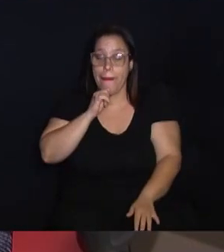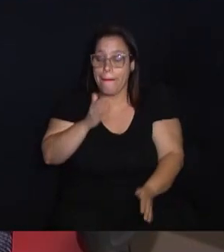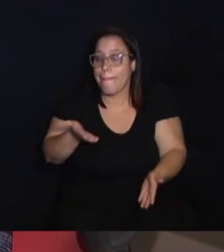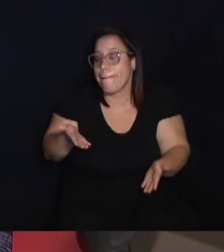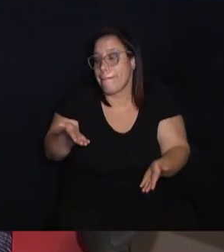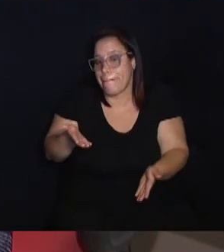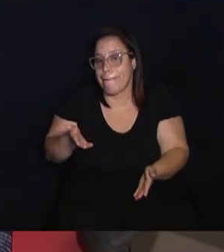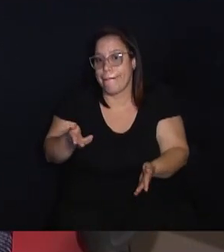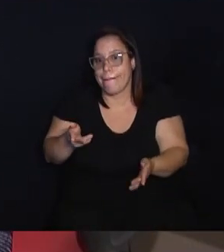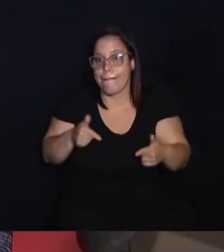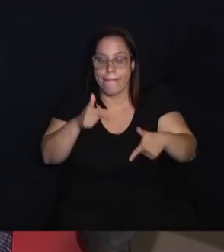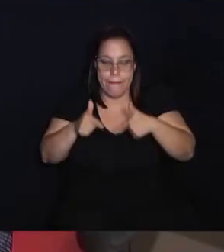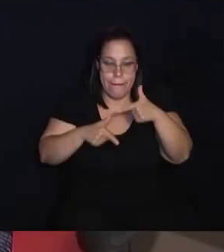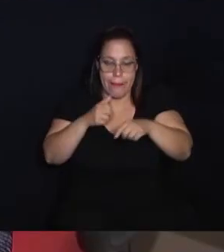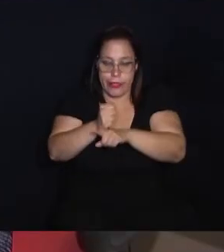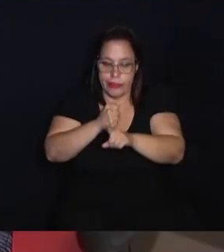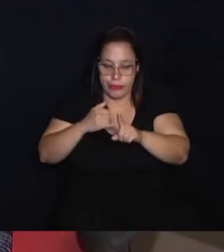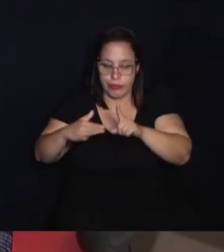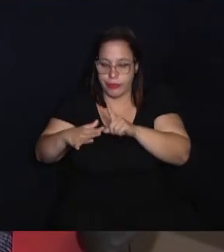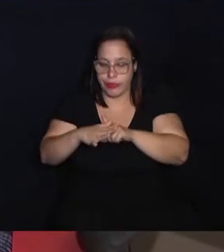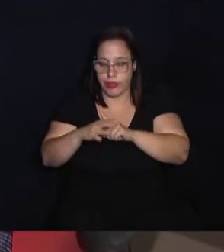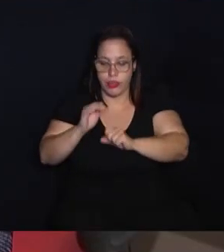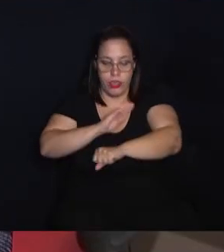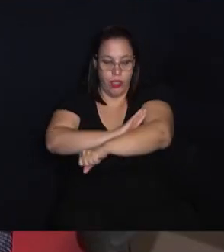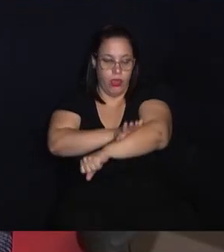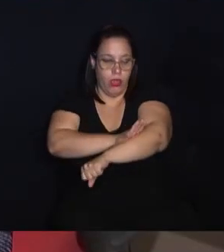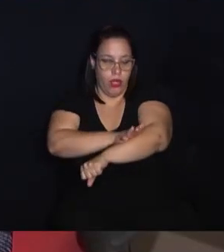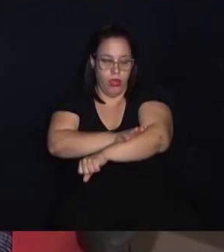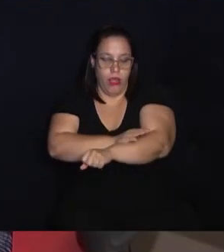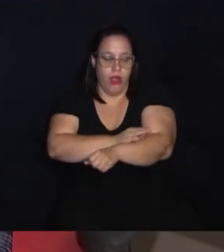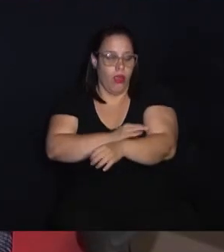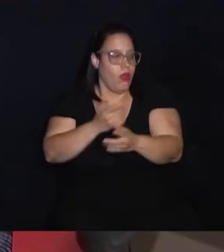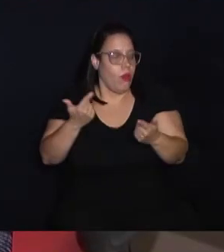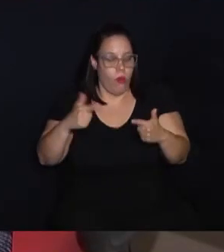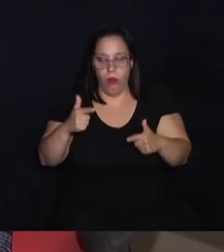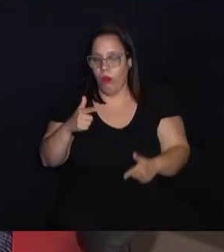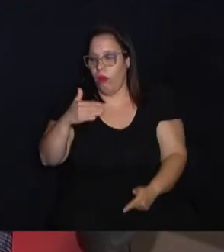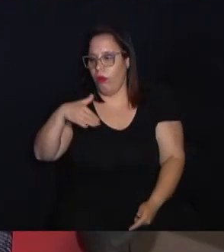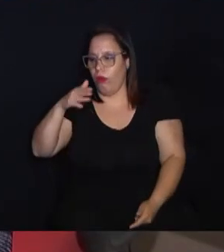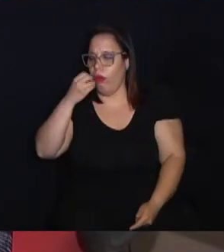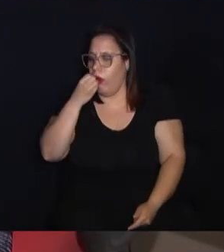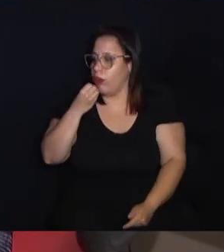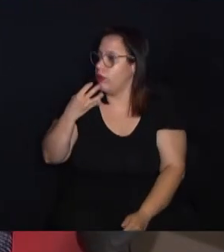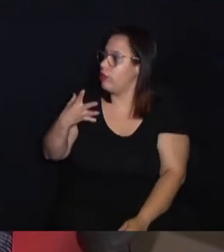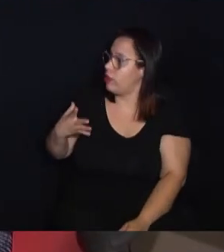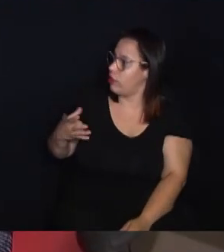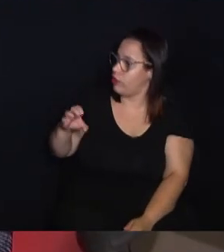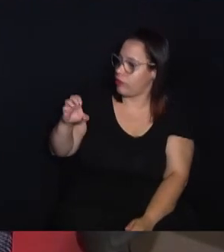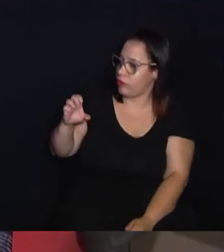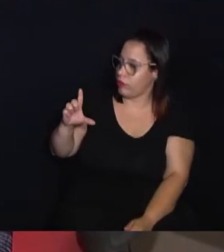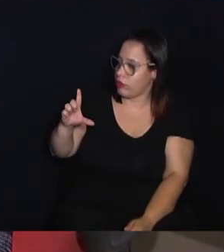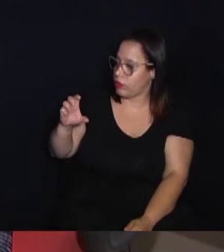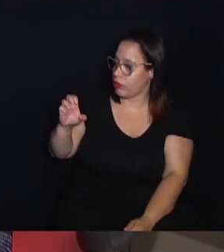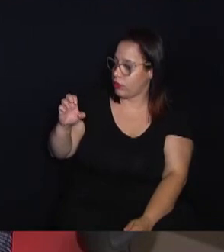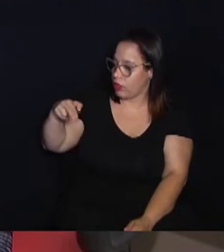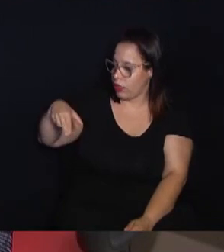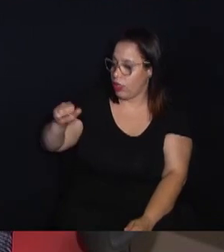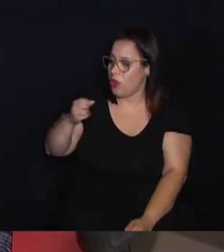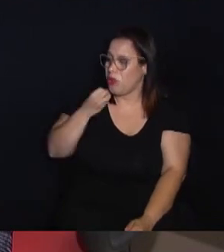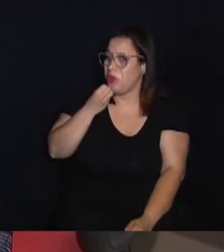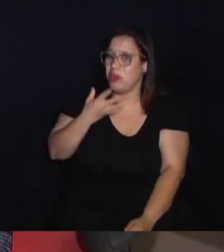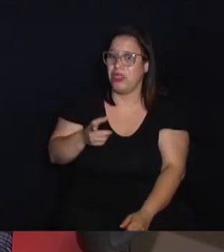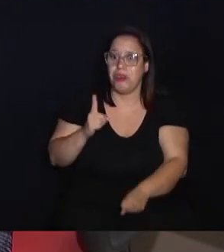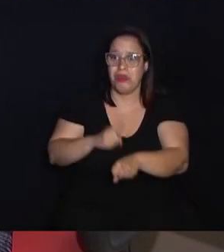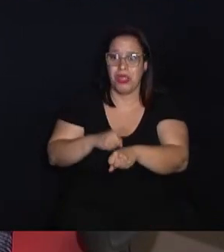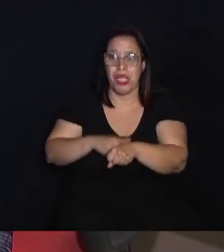uma sociedade onde o racismo seja ausente, completamente erradicado. Boa, olha, Helena, o papo foi tão bom que o nosso